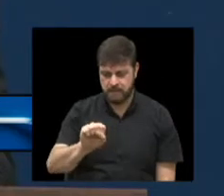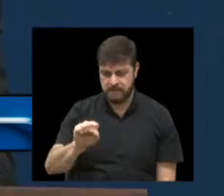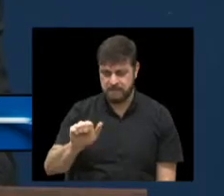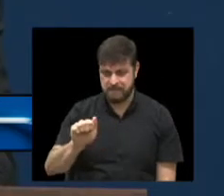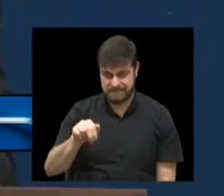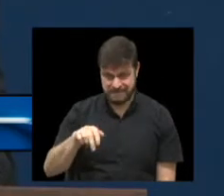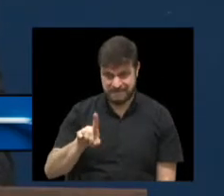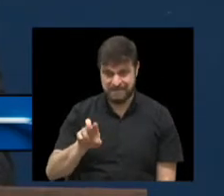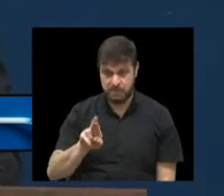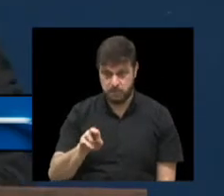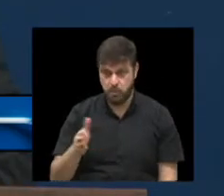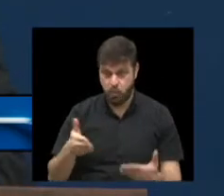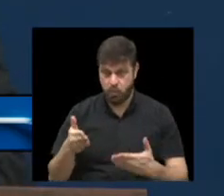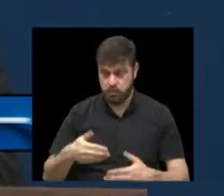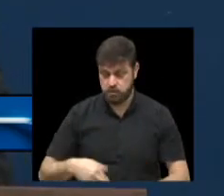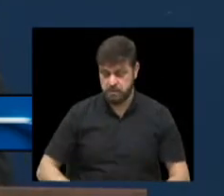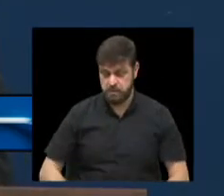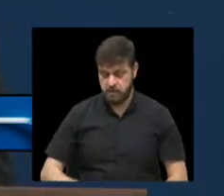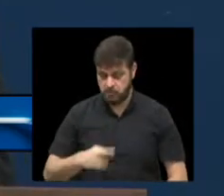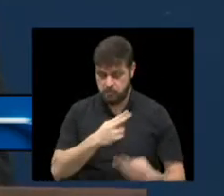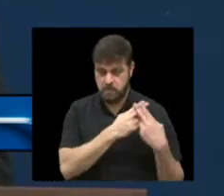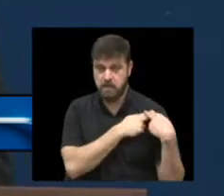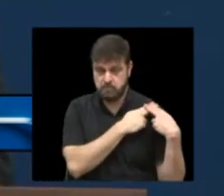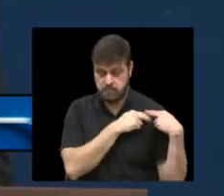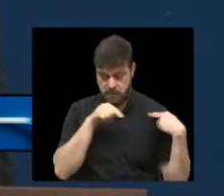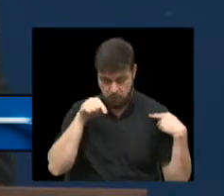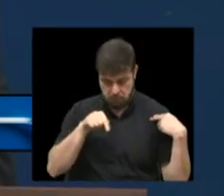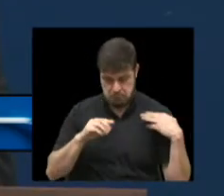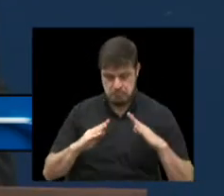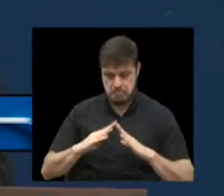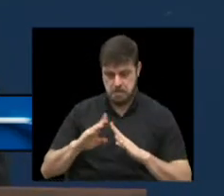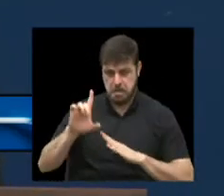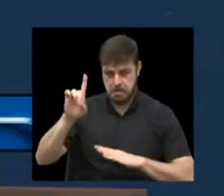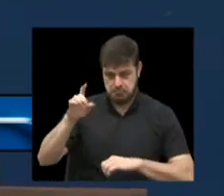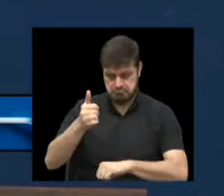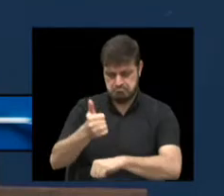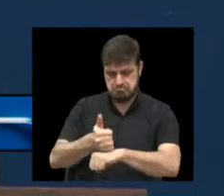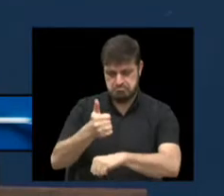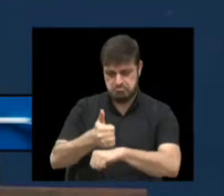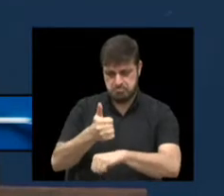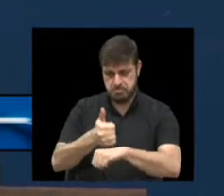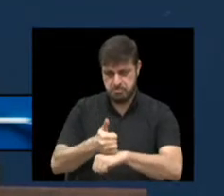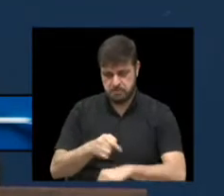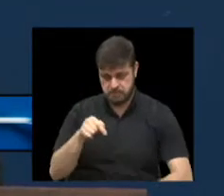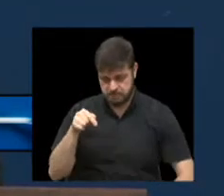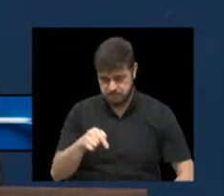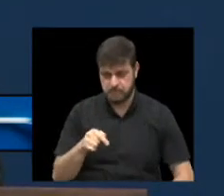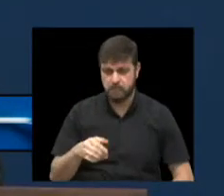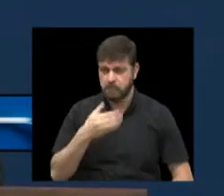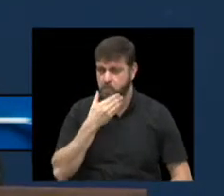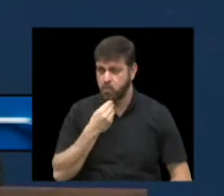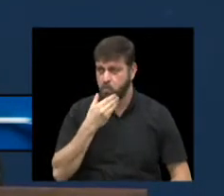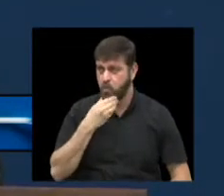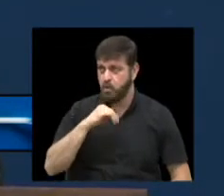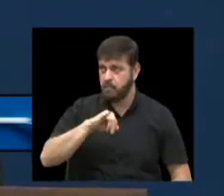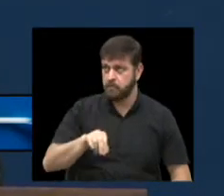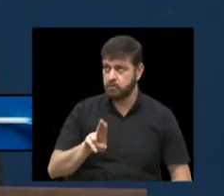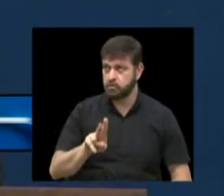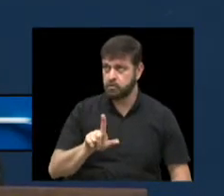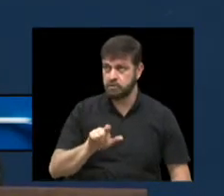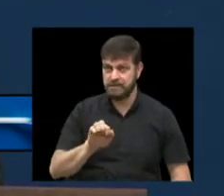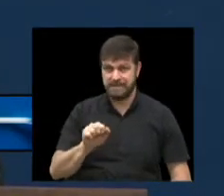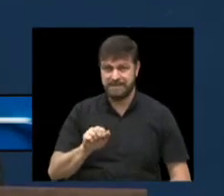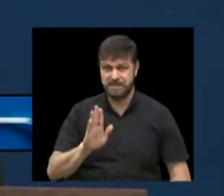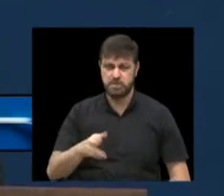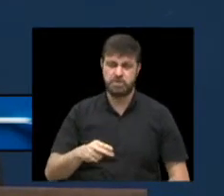presidente da igreja, que muito bem tem conduzido esta igreja. Sr. Julier Gomes Ferreira já era viúvo quando